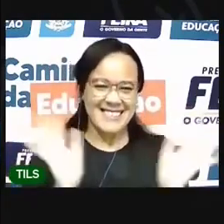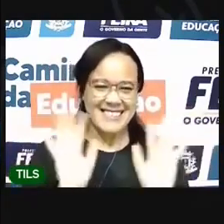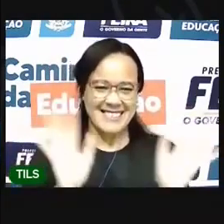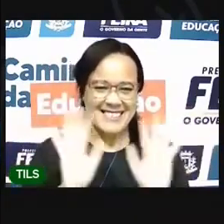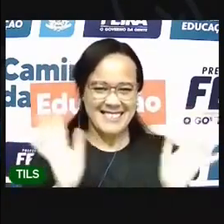Tchau